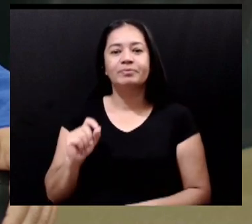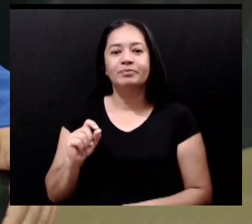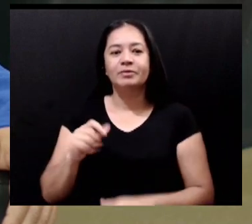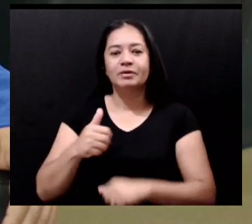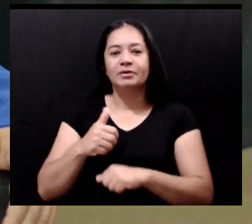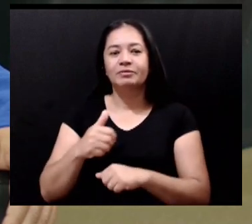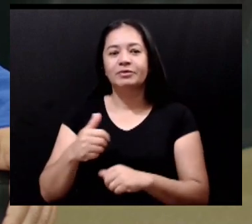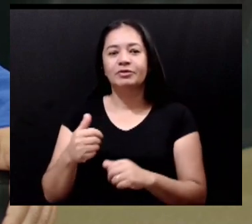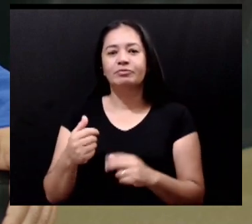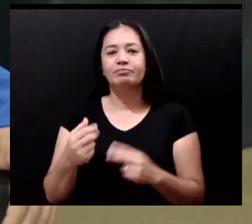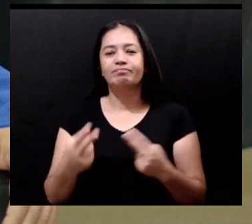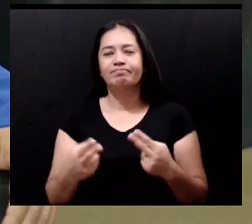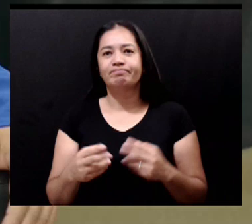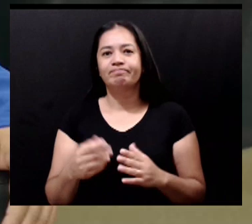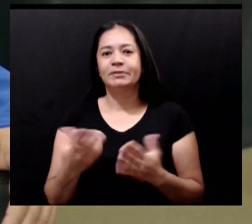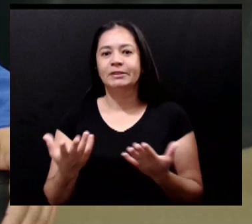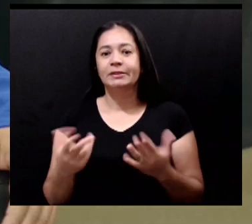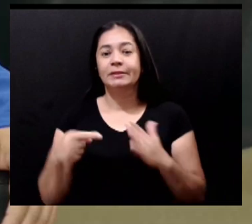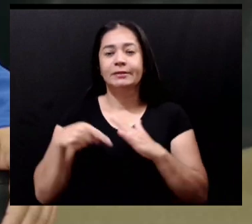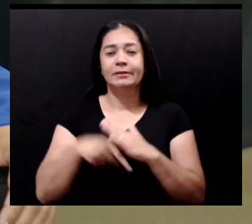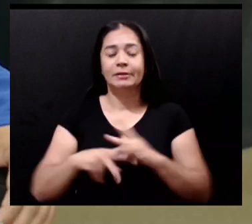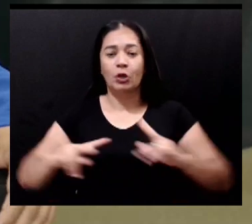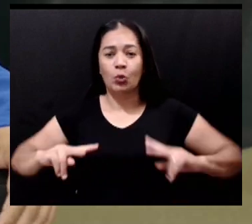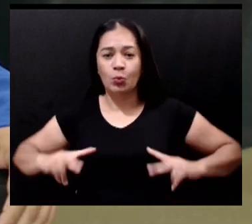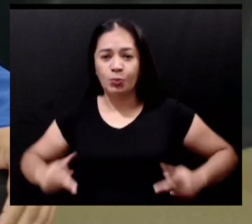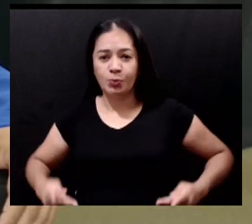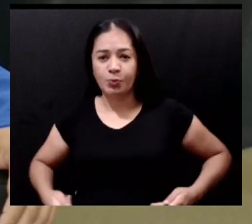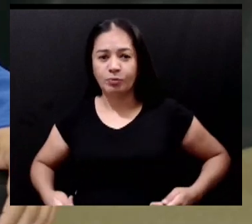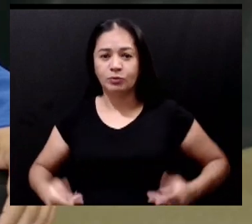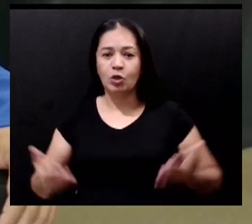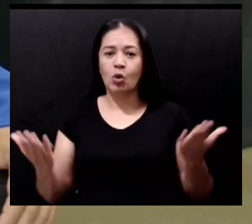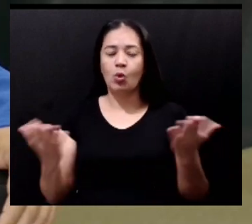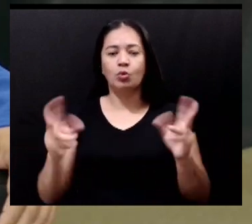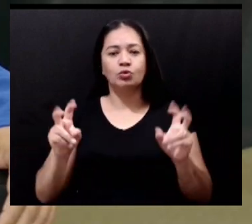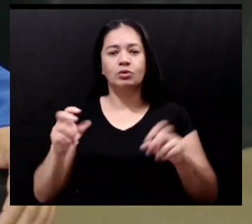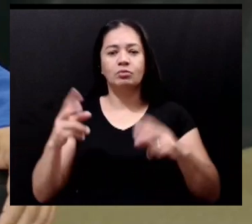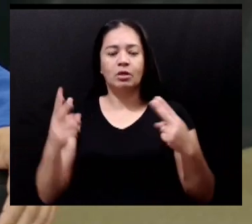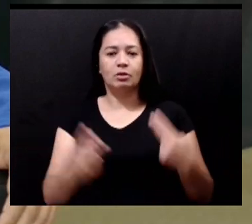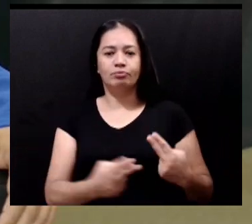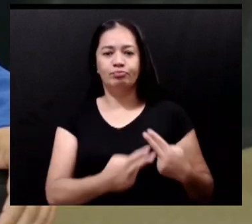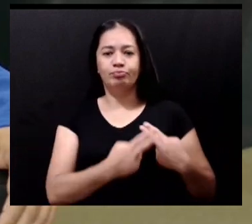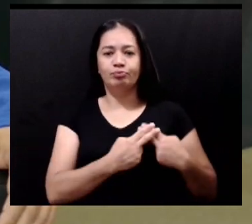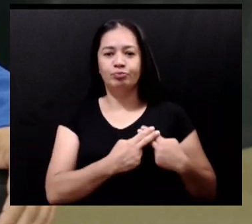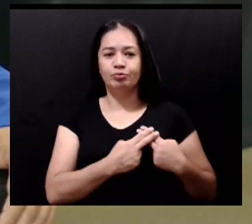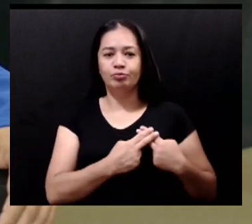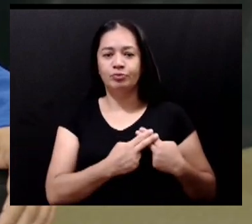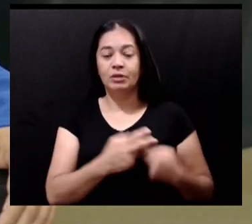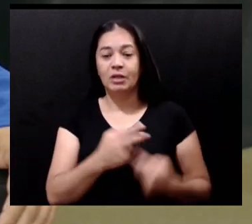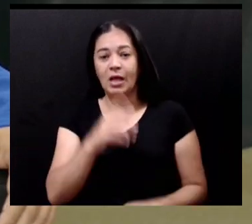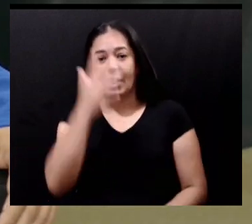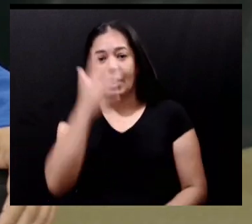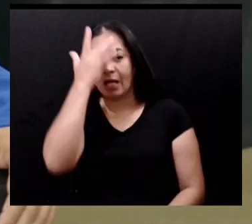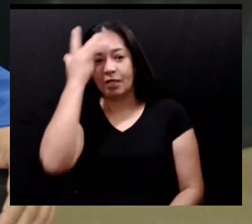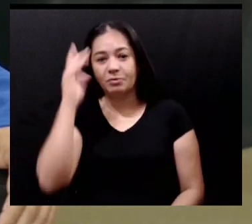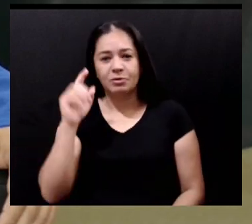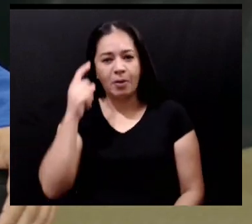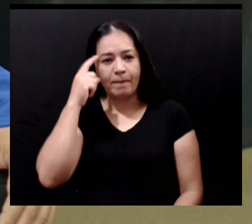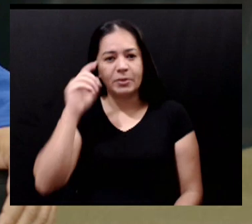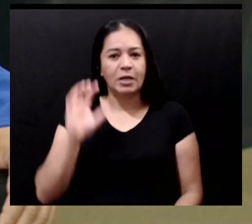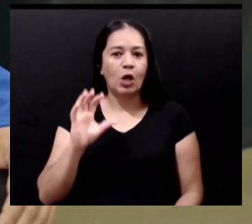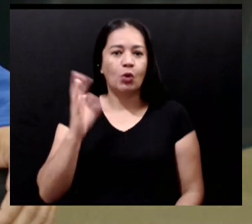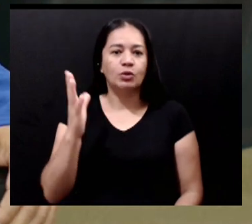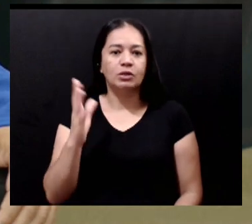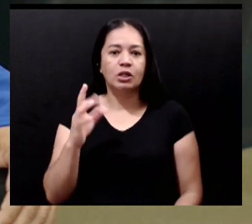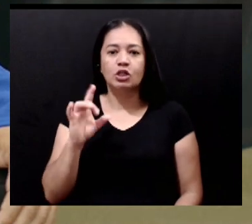profundamente humano. Gente, nós vamos falar de luto. Ao contrário do que muitos pensam, o luto não acontece apenas diante da morte.